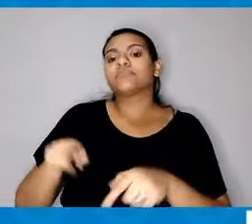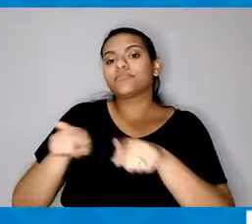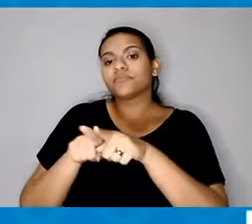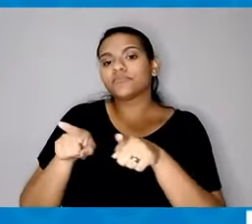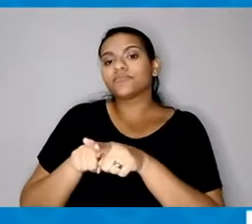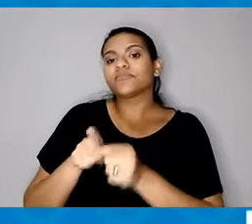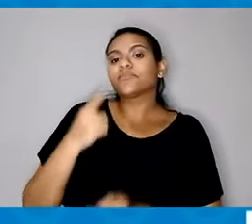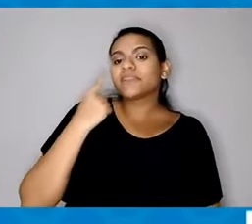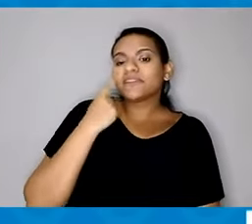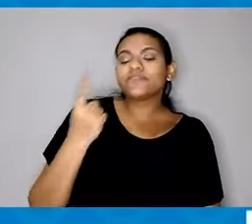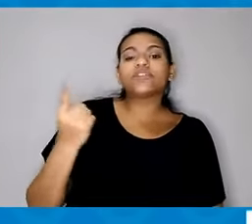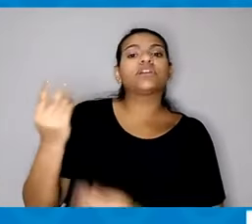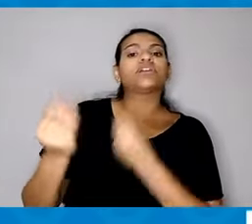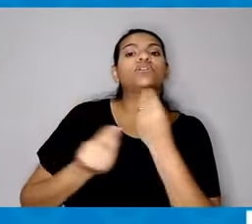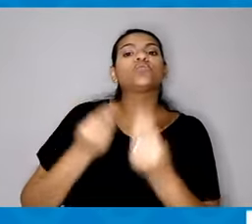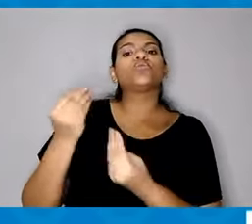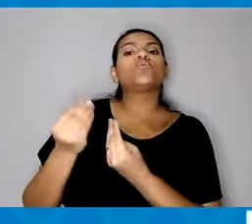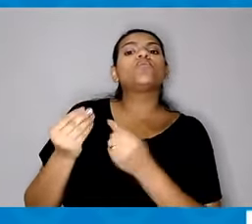nutricional até.